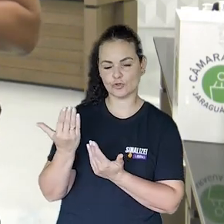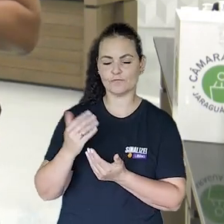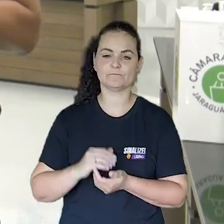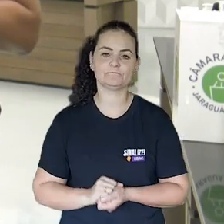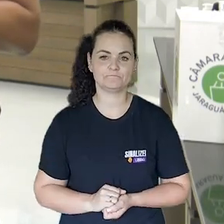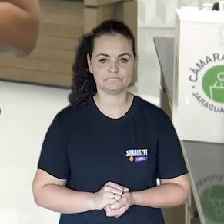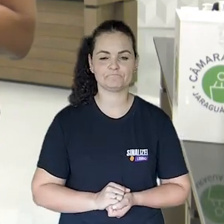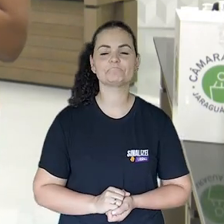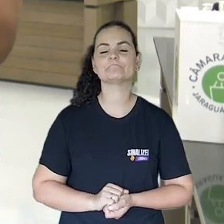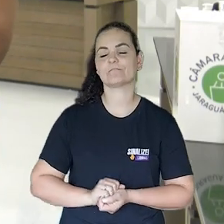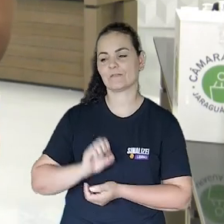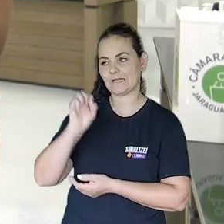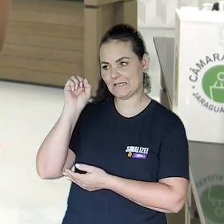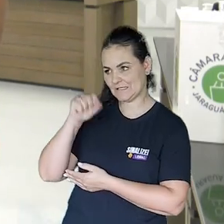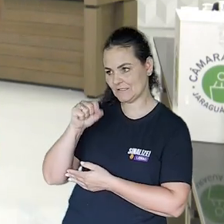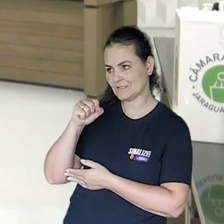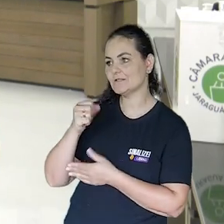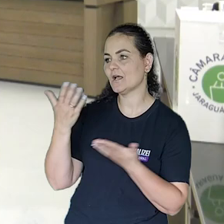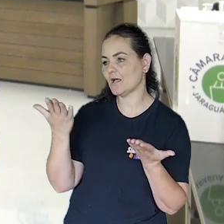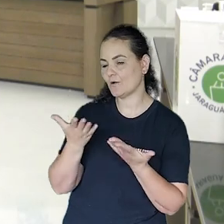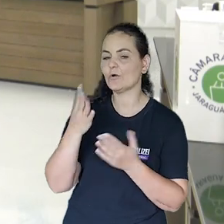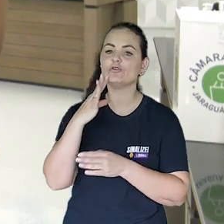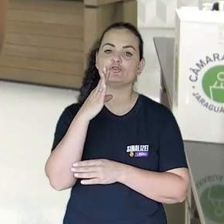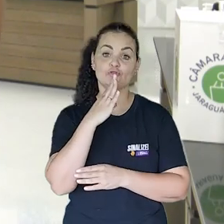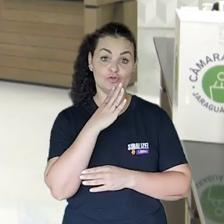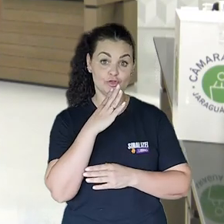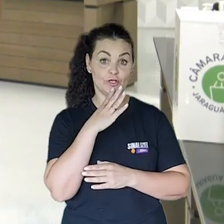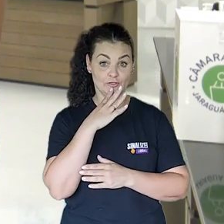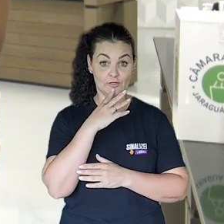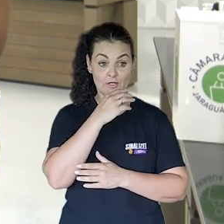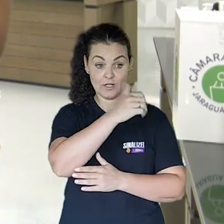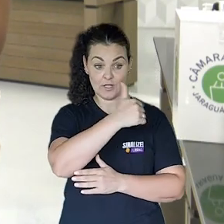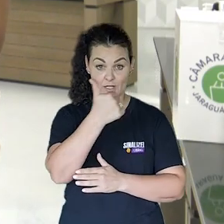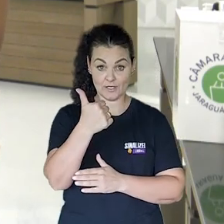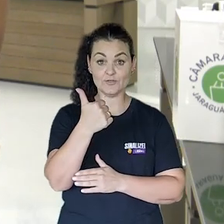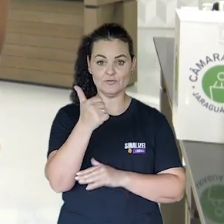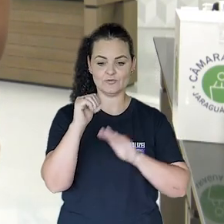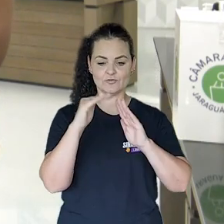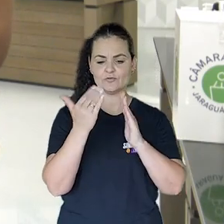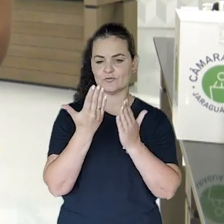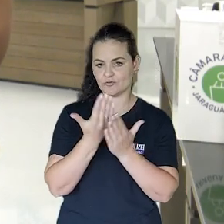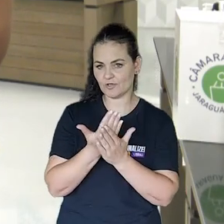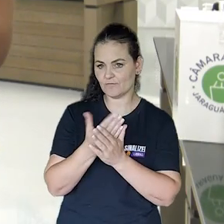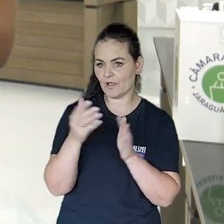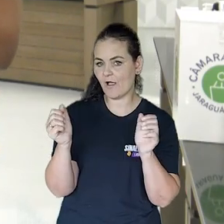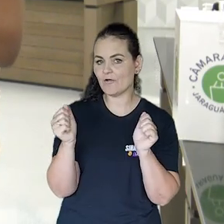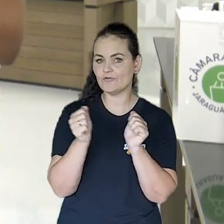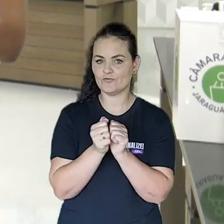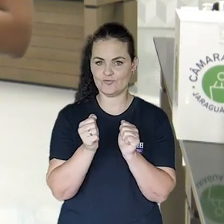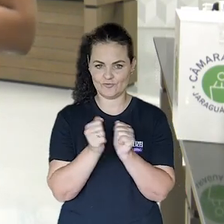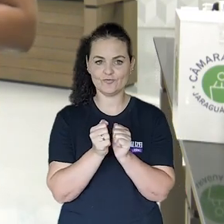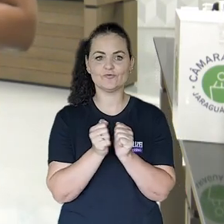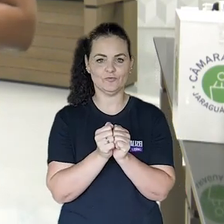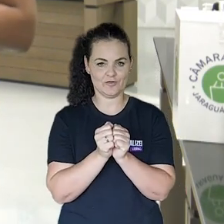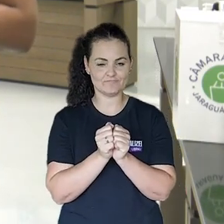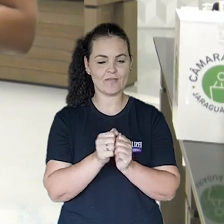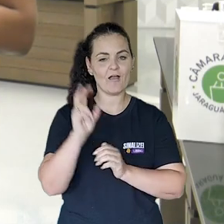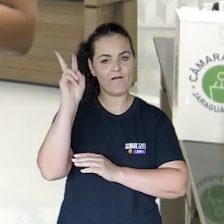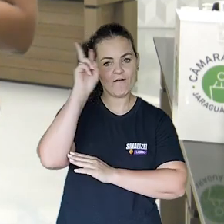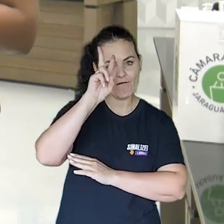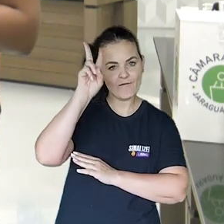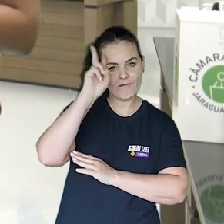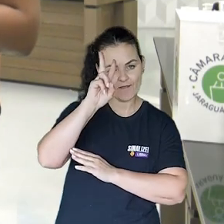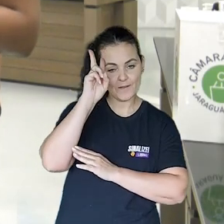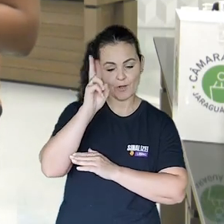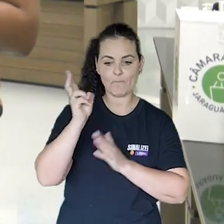escolas que estarão conosco, relembrando, num período de inscrição que já bateu o recorde, 26 escolas